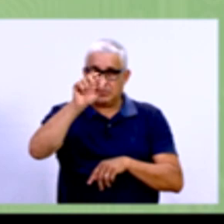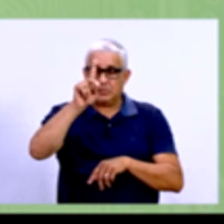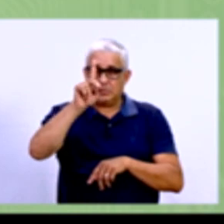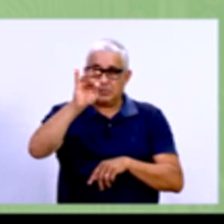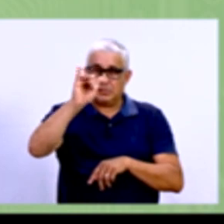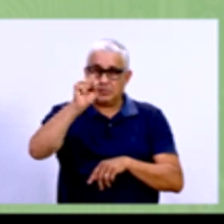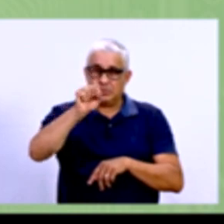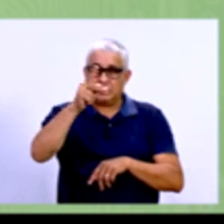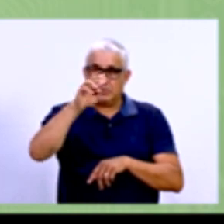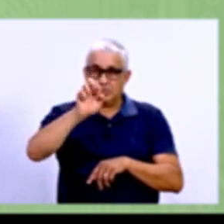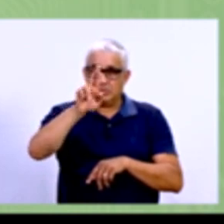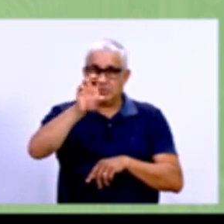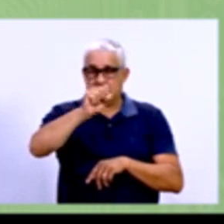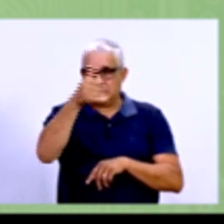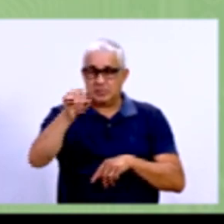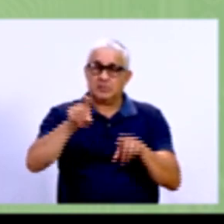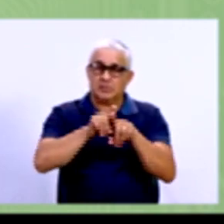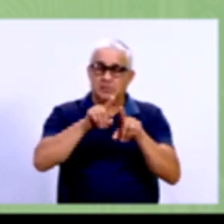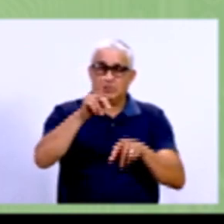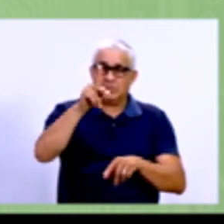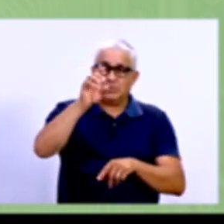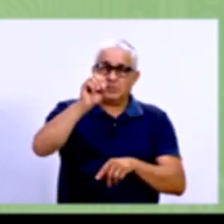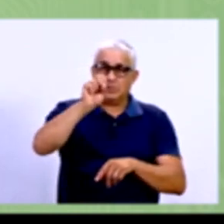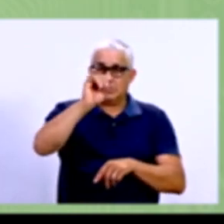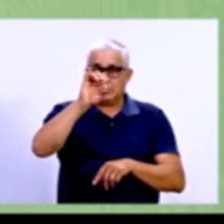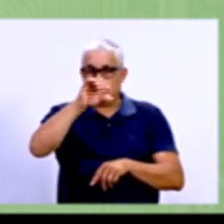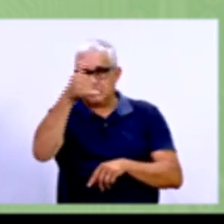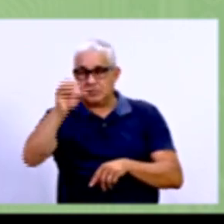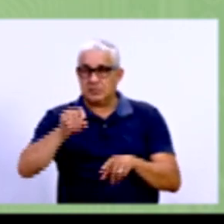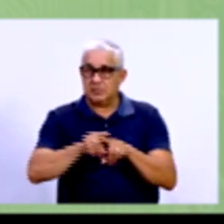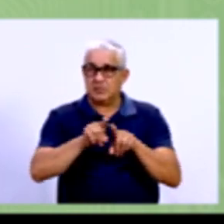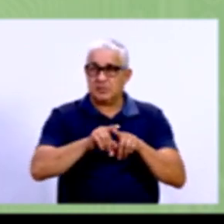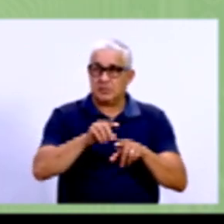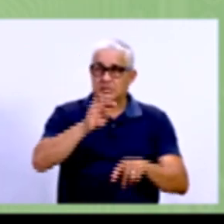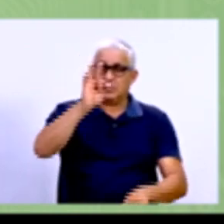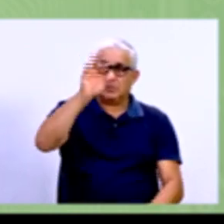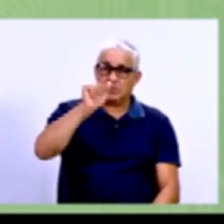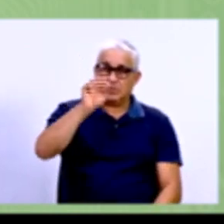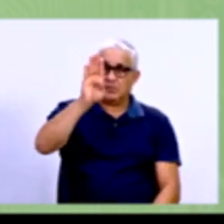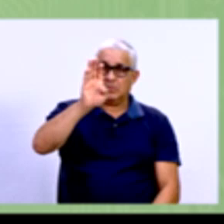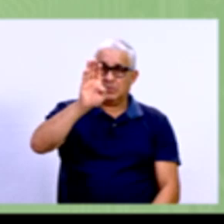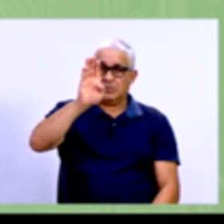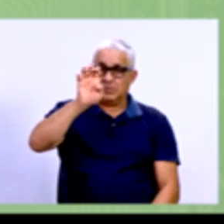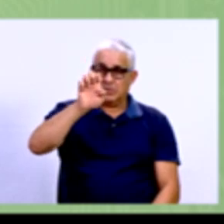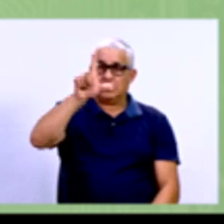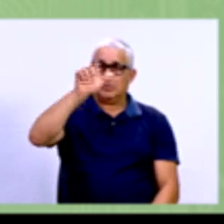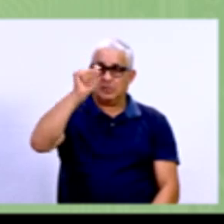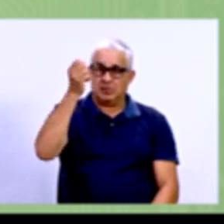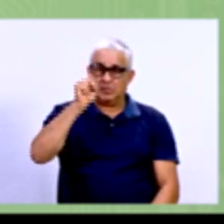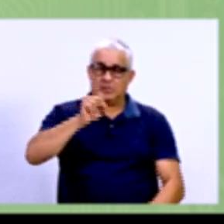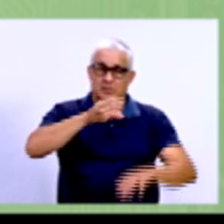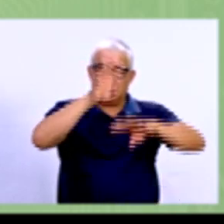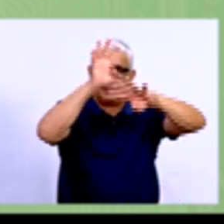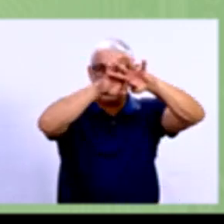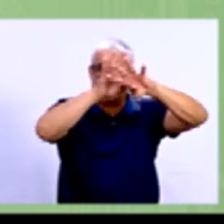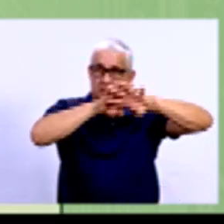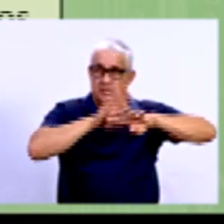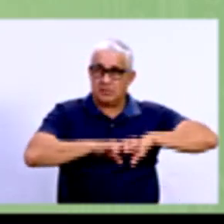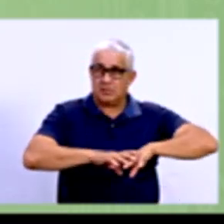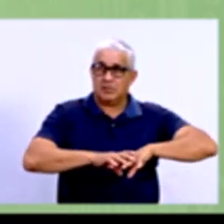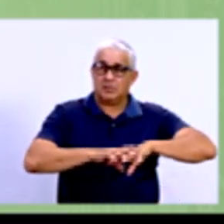conjuntamente. Falamos sobre tabelas, desculpa. Revendo aqui,